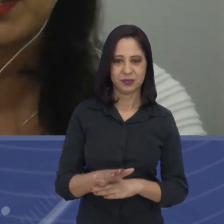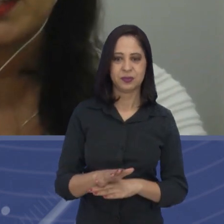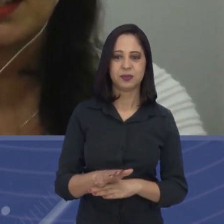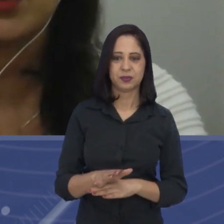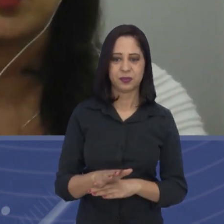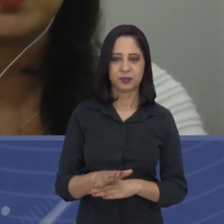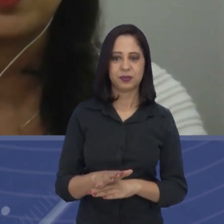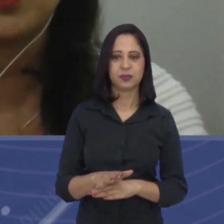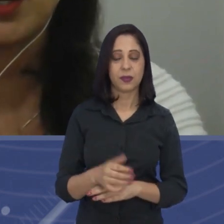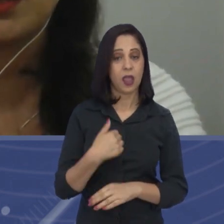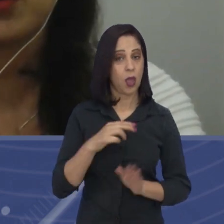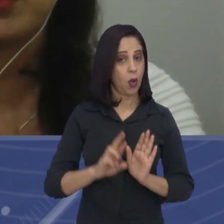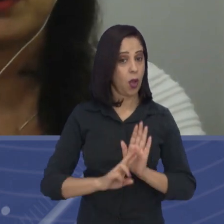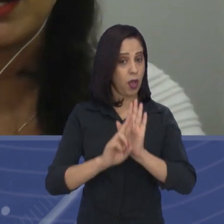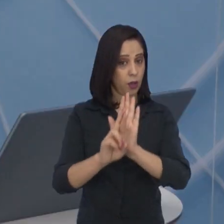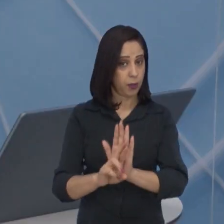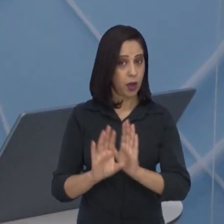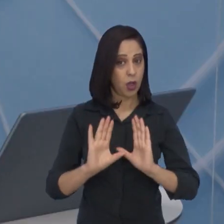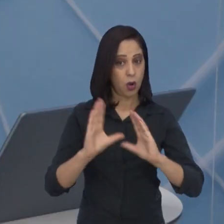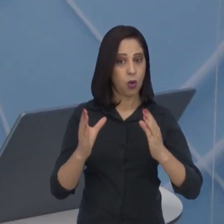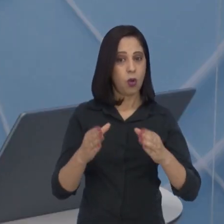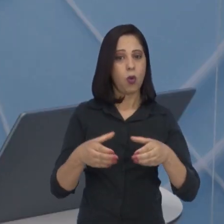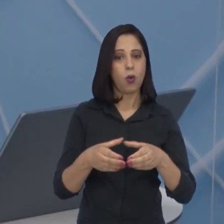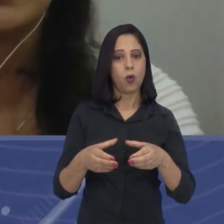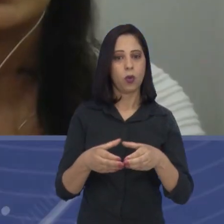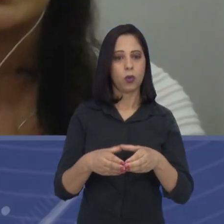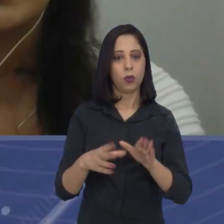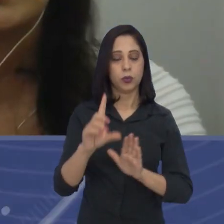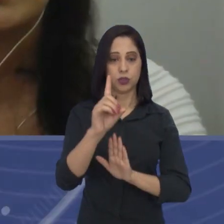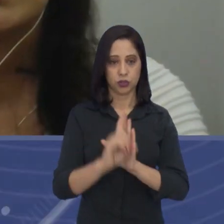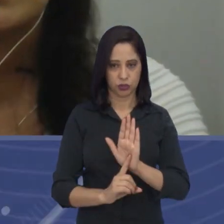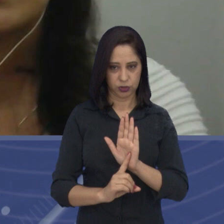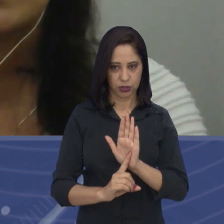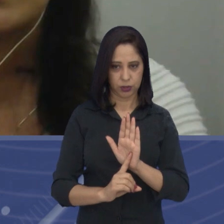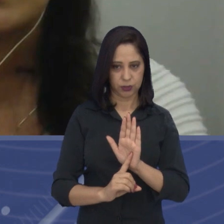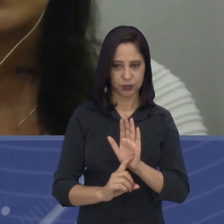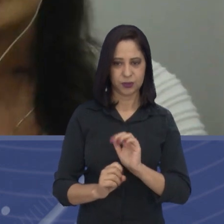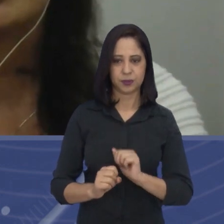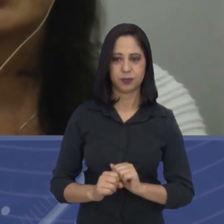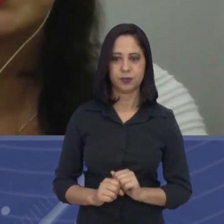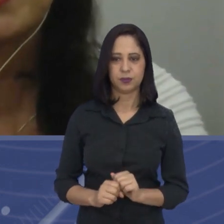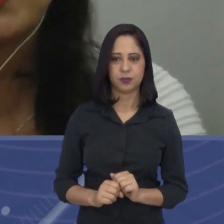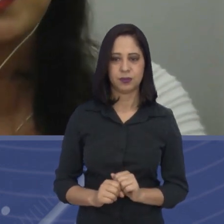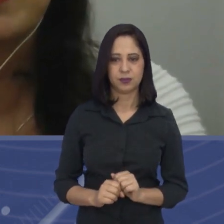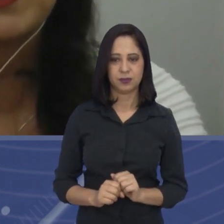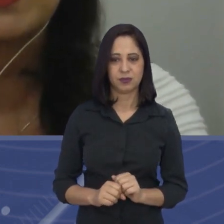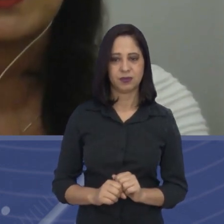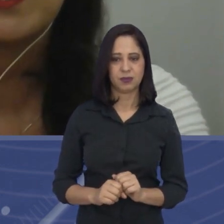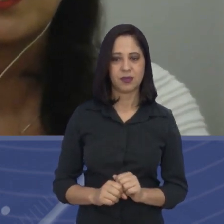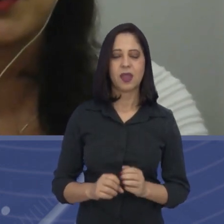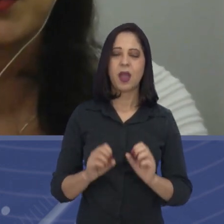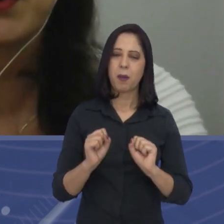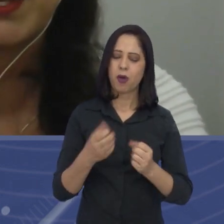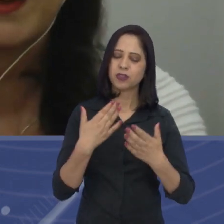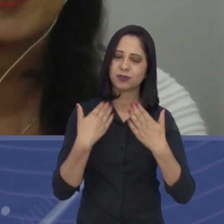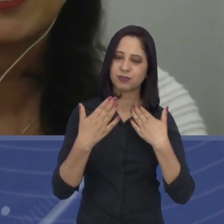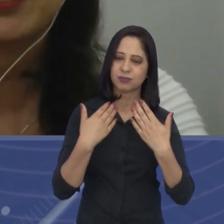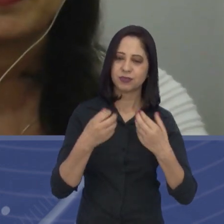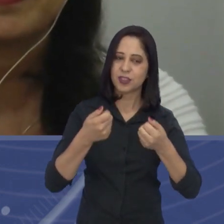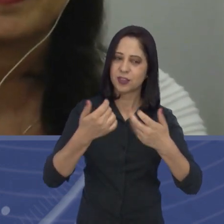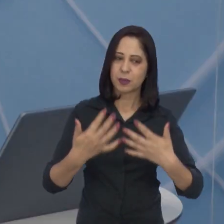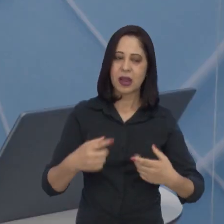e estou representando a Comissão de Direito Imobiliário aqui. Estou à disposição aqui para esclarecer o que eu